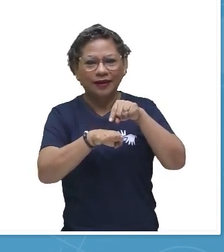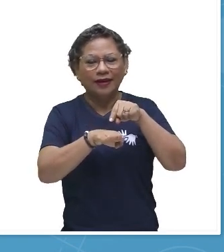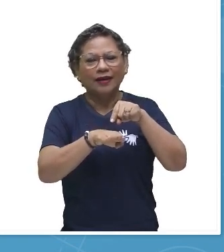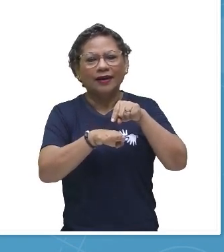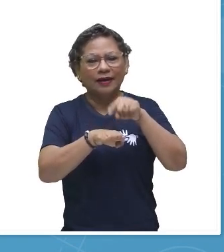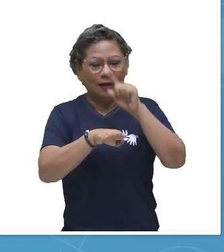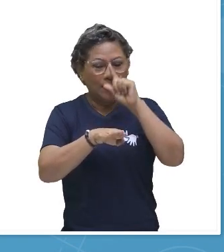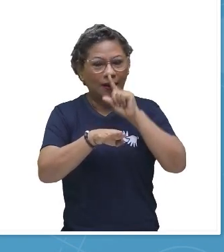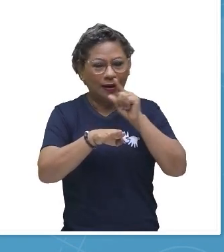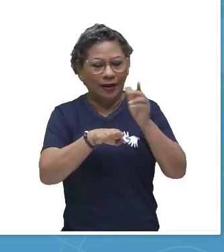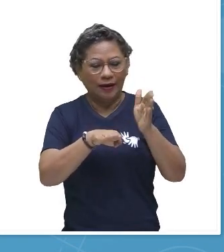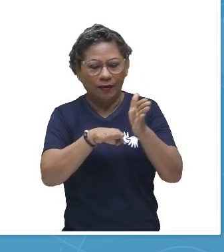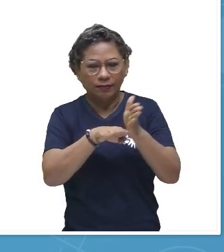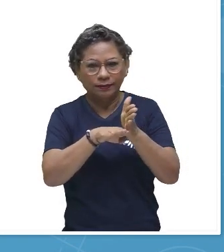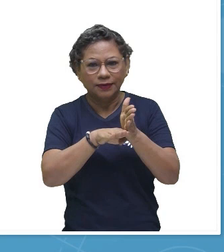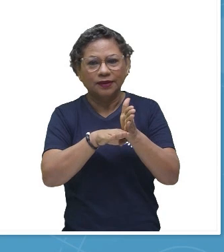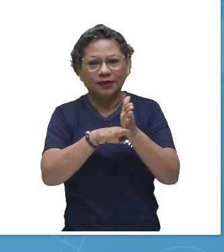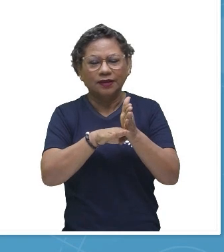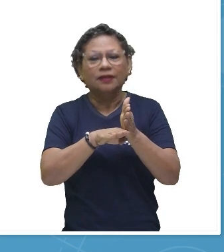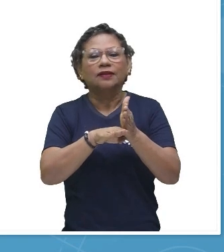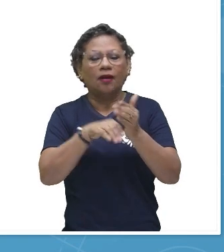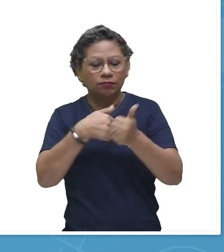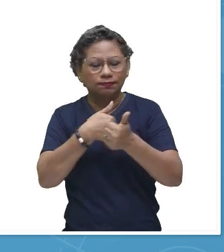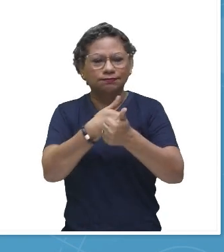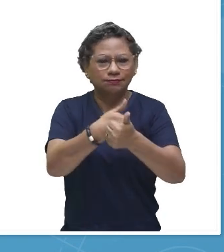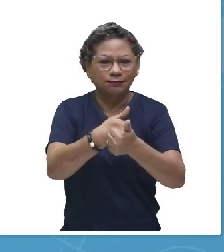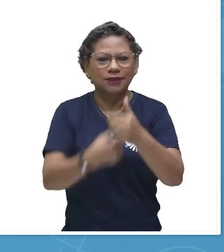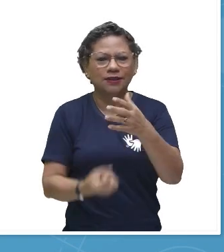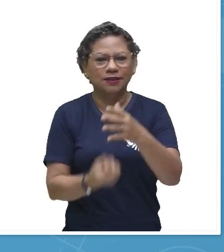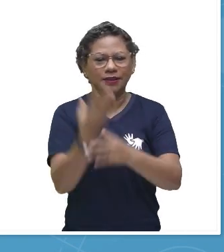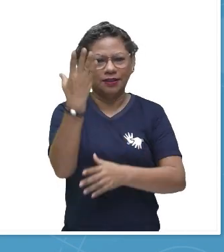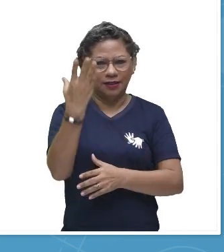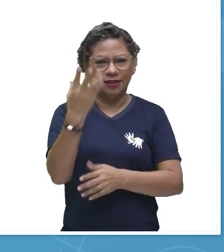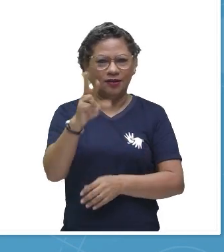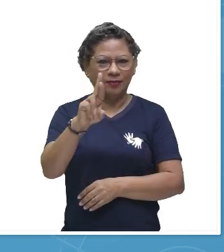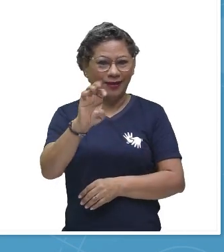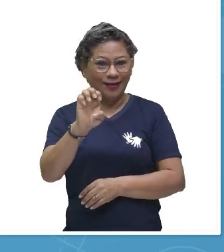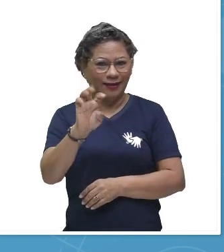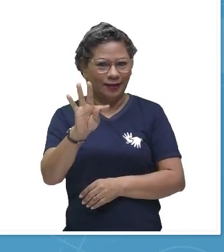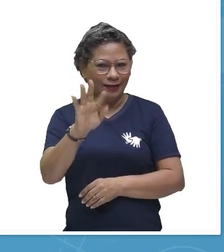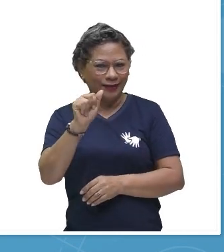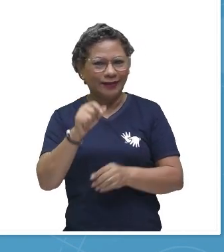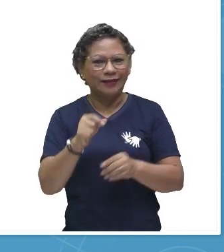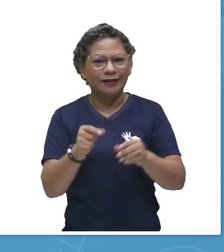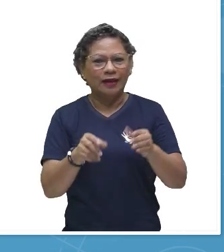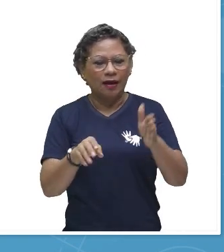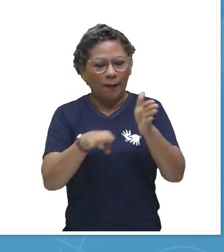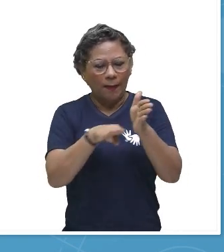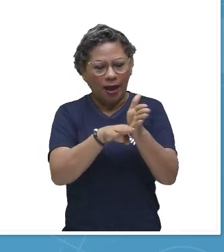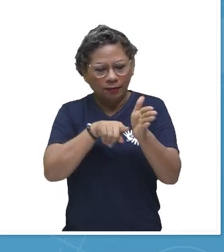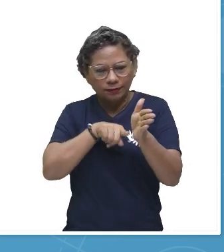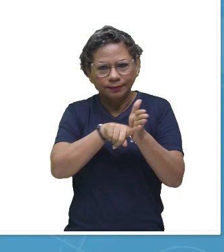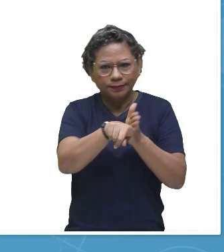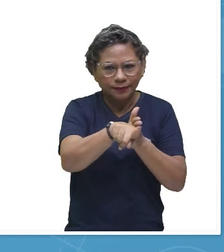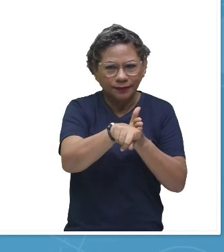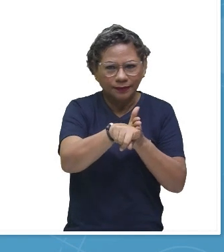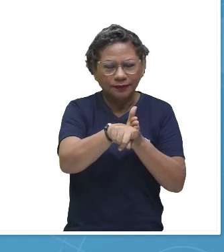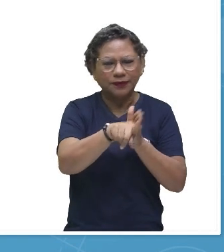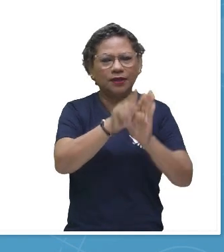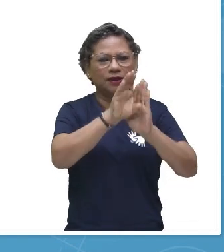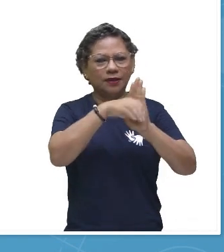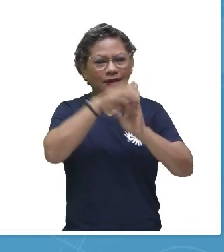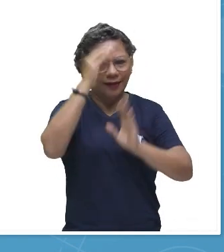paredes forma uma reta. Então, uma reta é bem simples da gente entender o seu